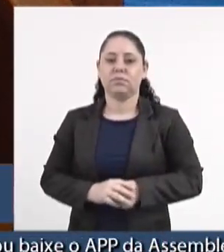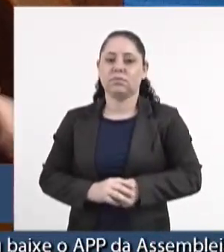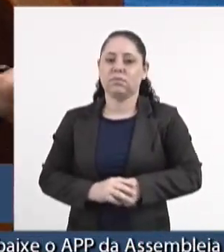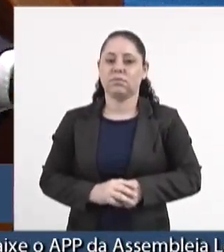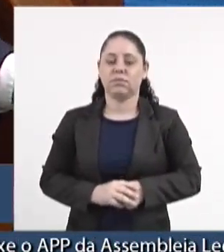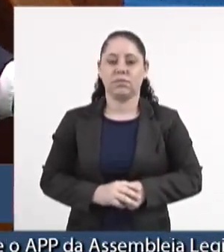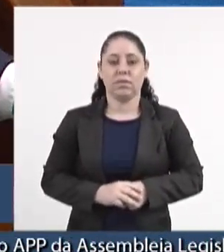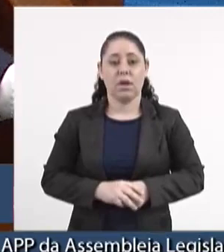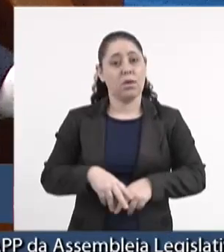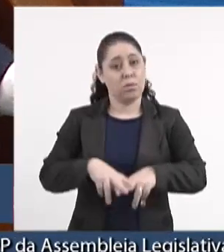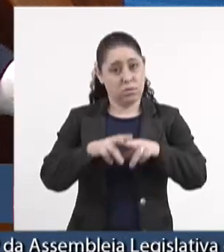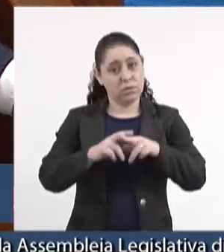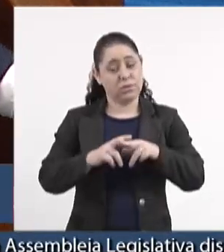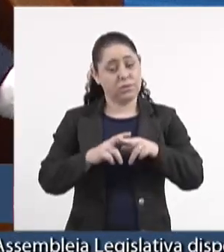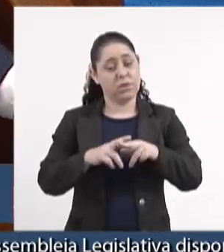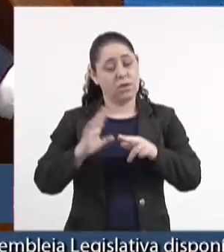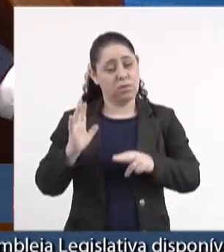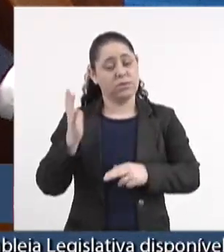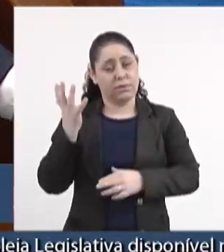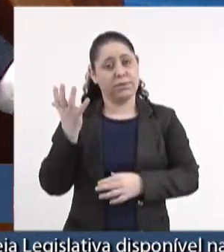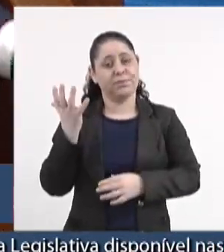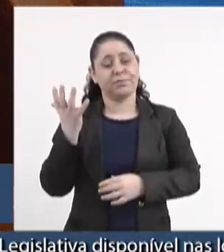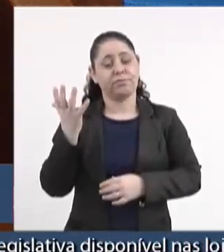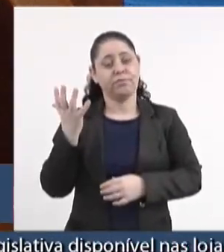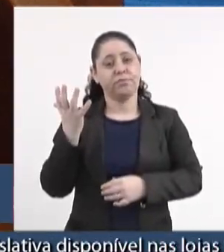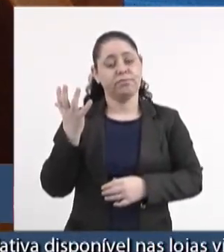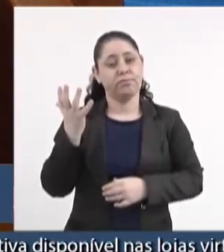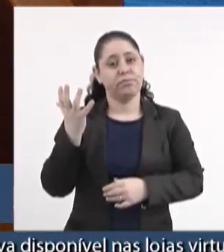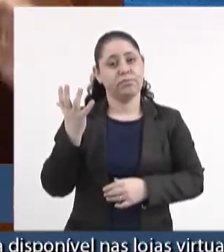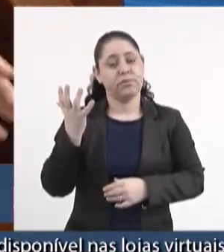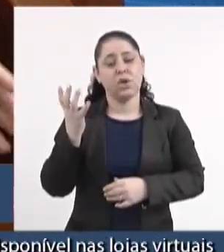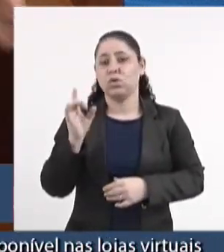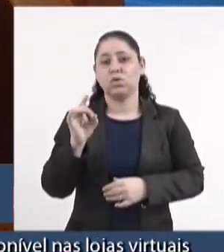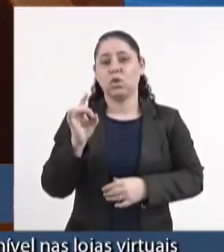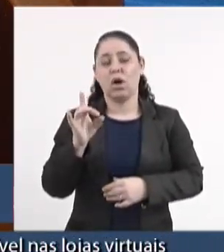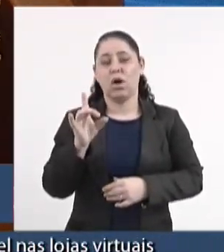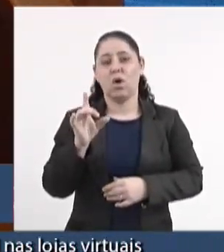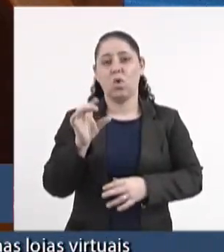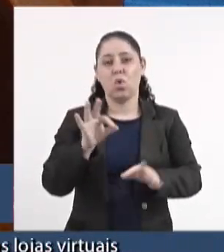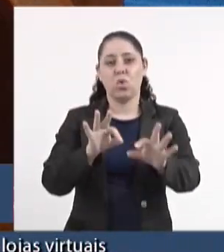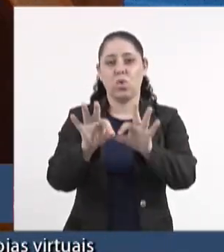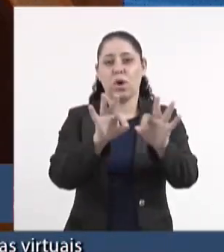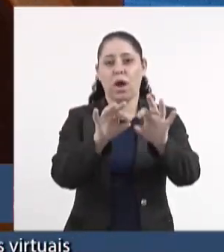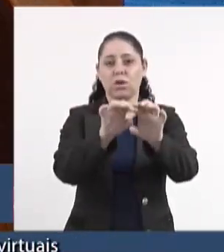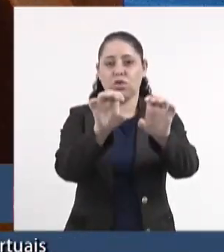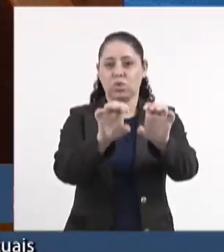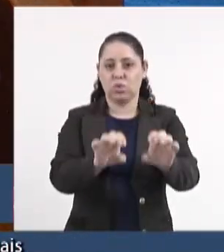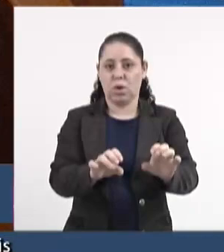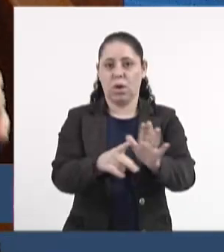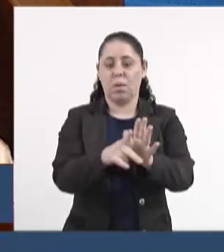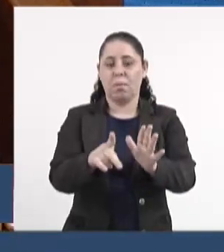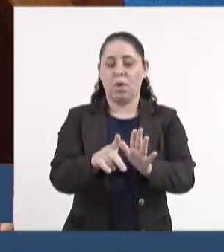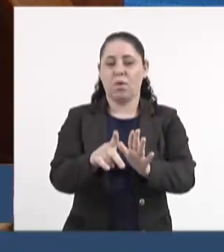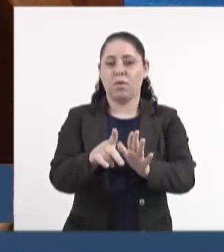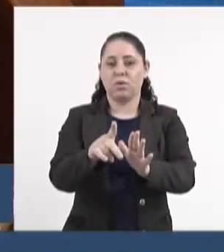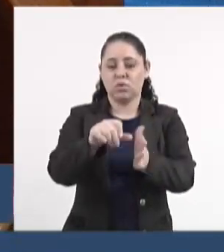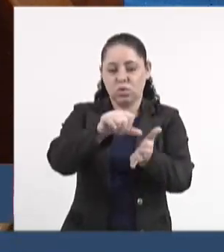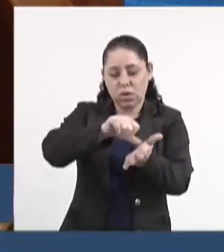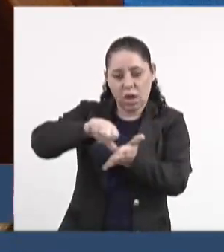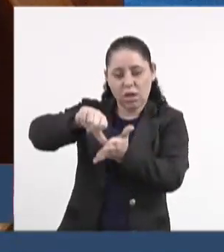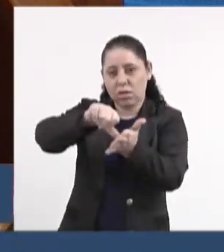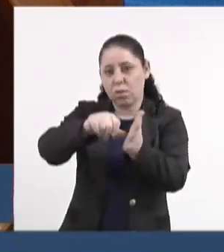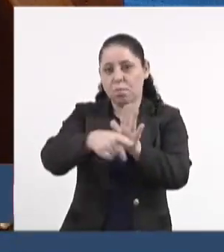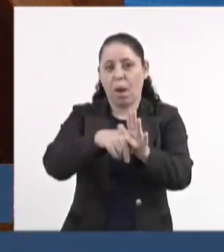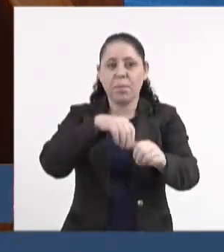Para isso acontecer, não é só montar a infraestrutura do centro de